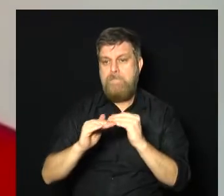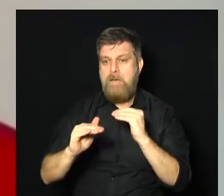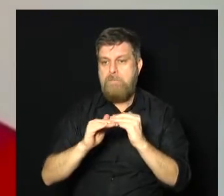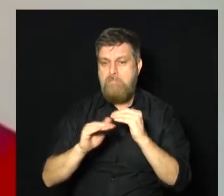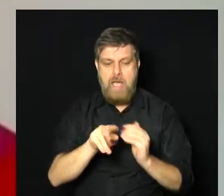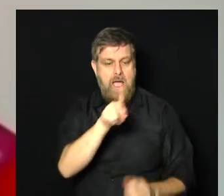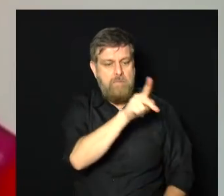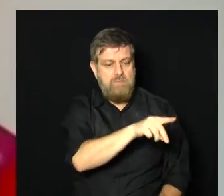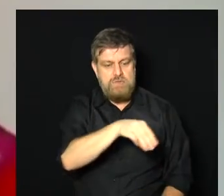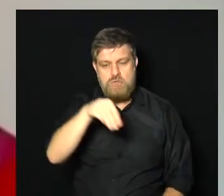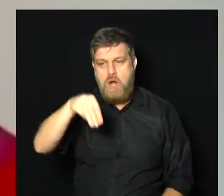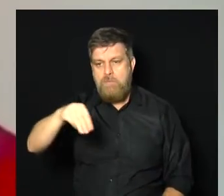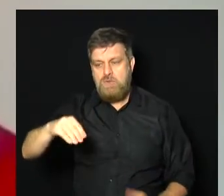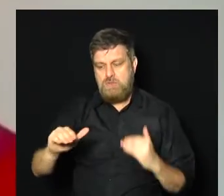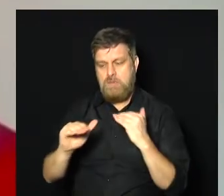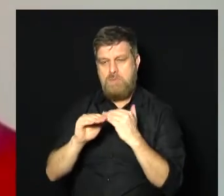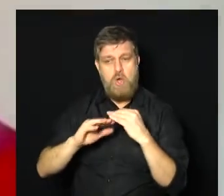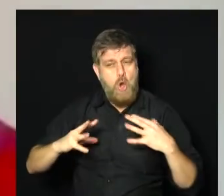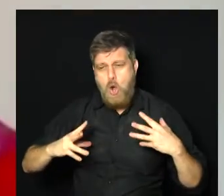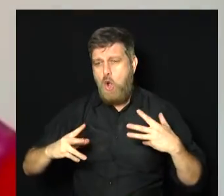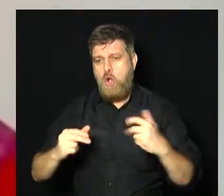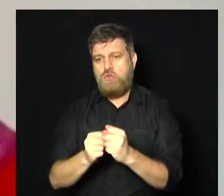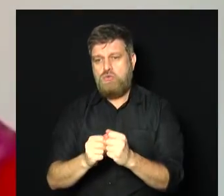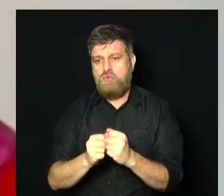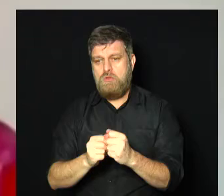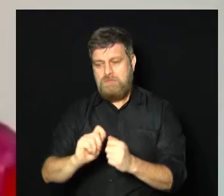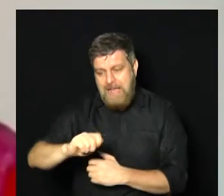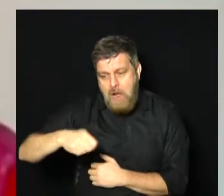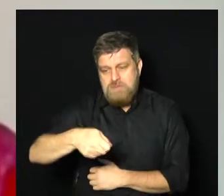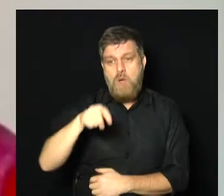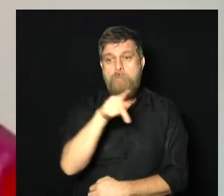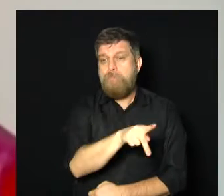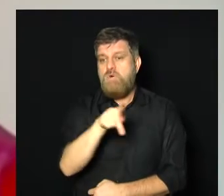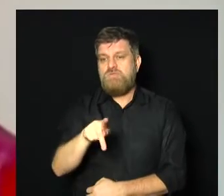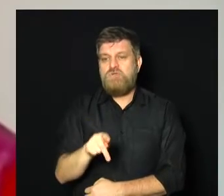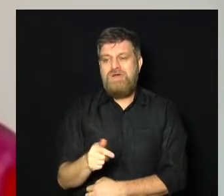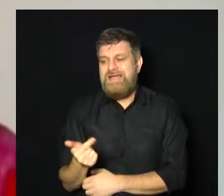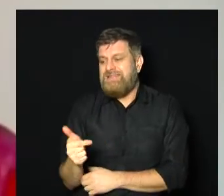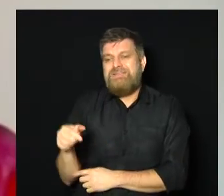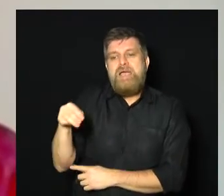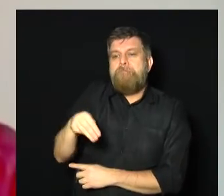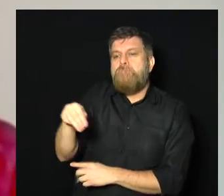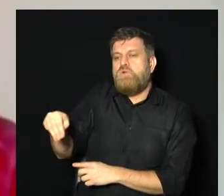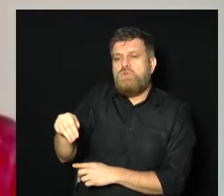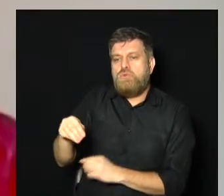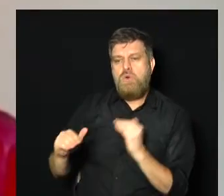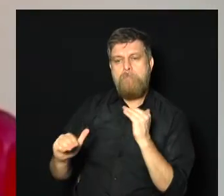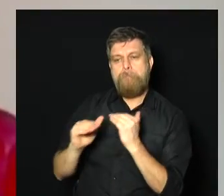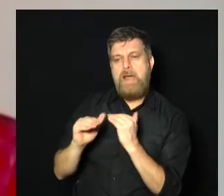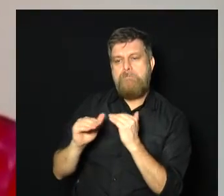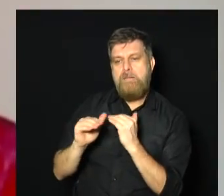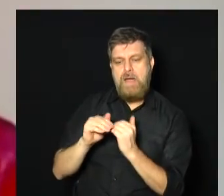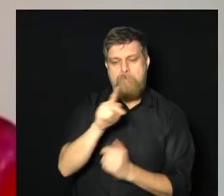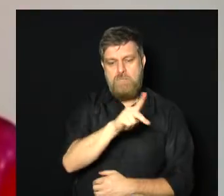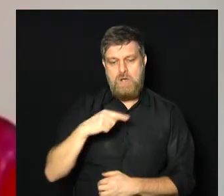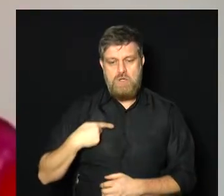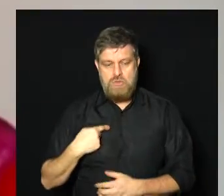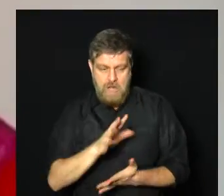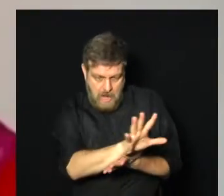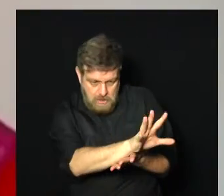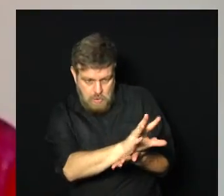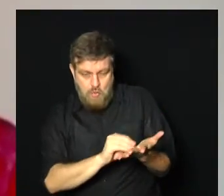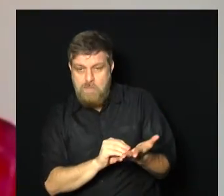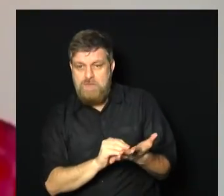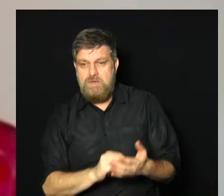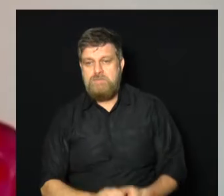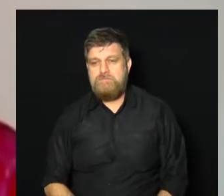hoje são todas professoras, a gente busca também como exemplos essas cidades. Agora, acho que é